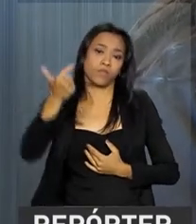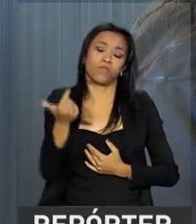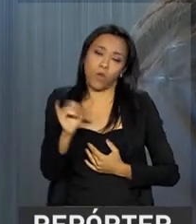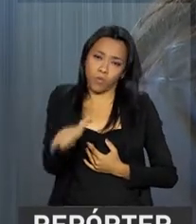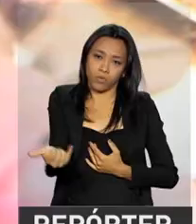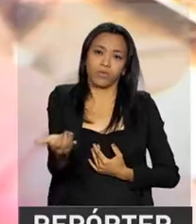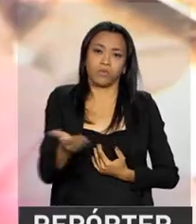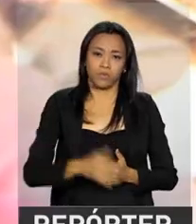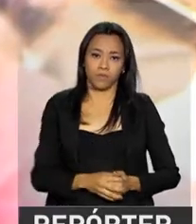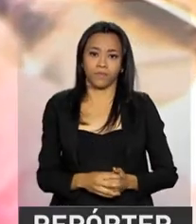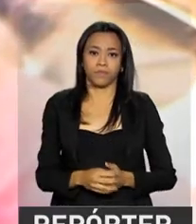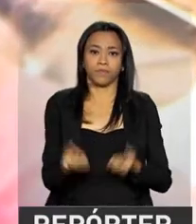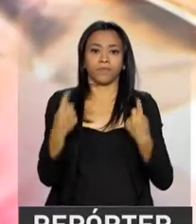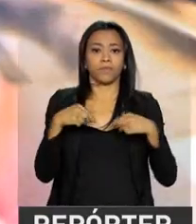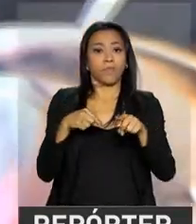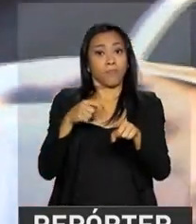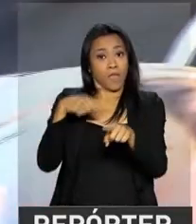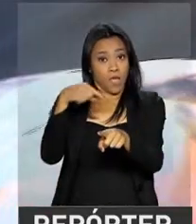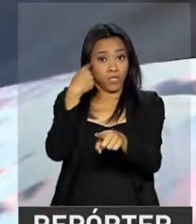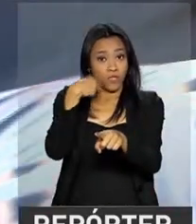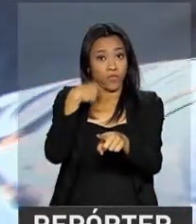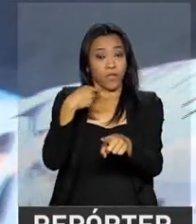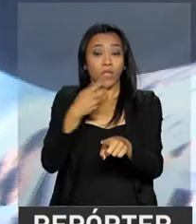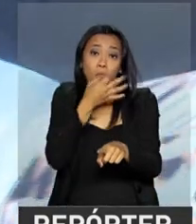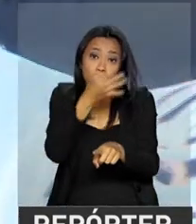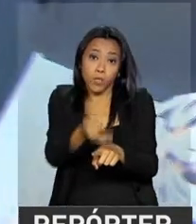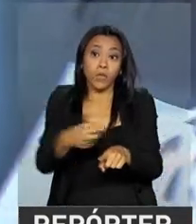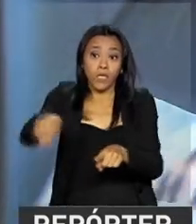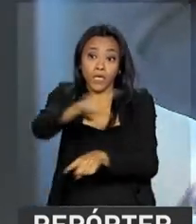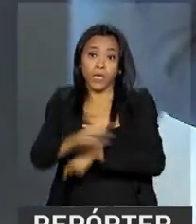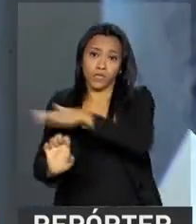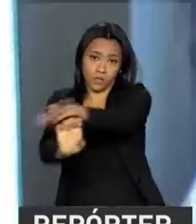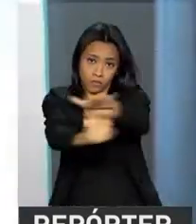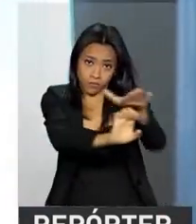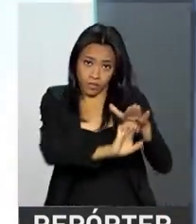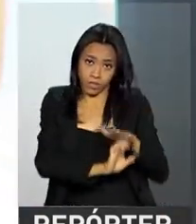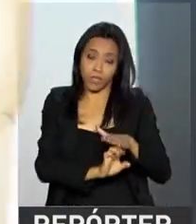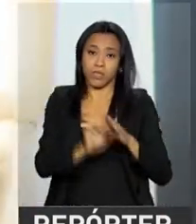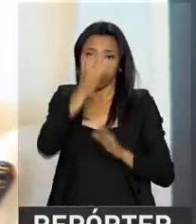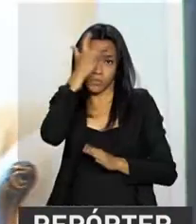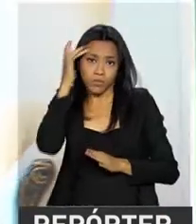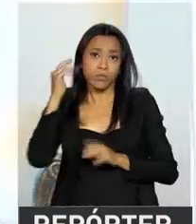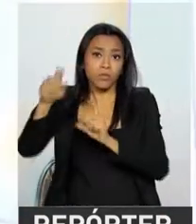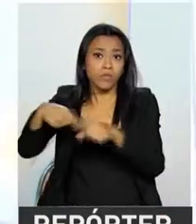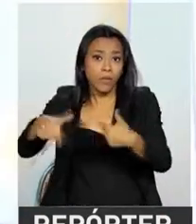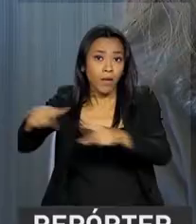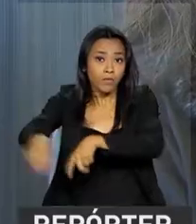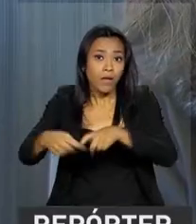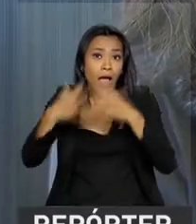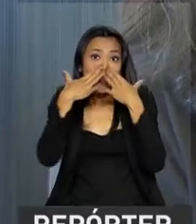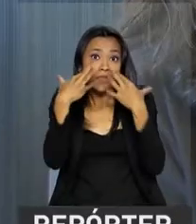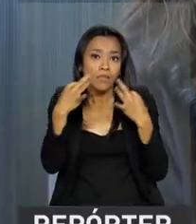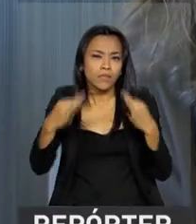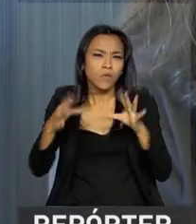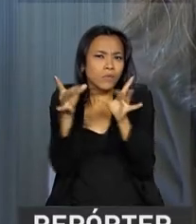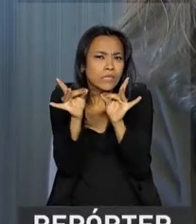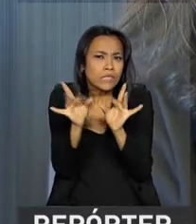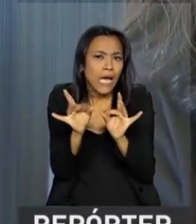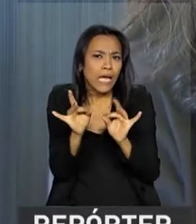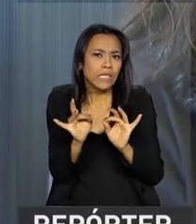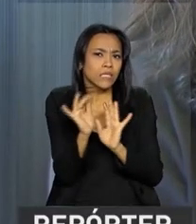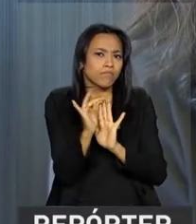oportunidade a advogada sugere que os agricultores e compradores estejam atentos a alguns detalhes tem que levar